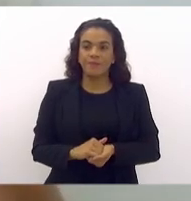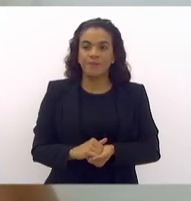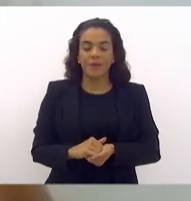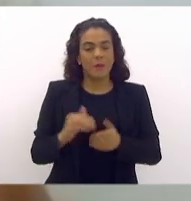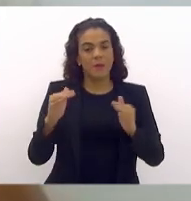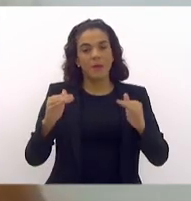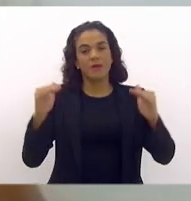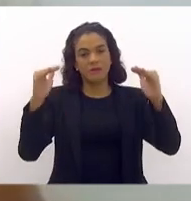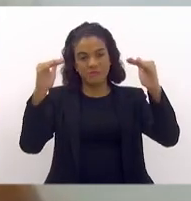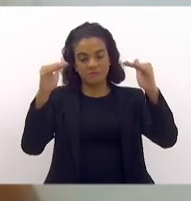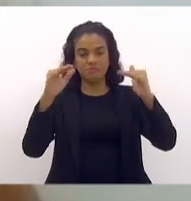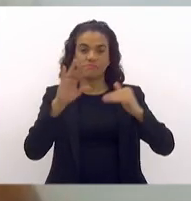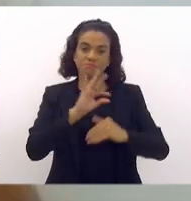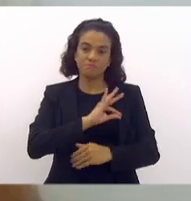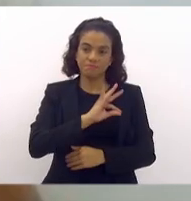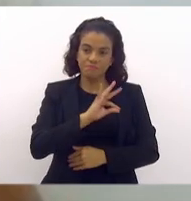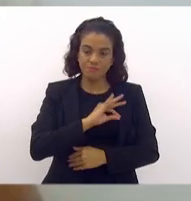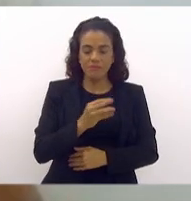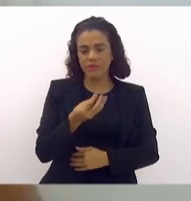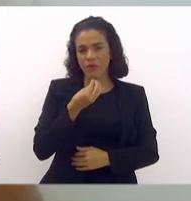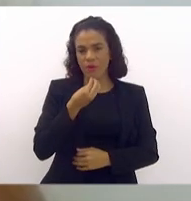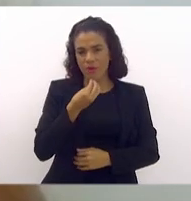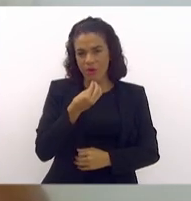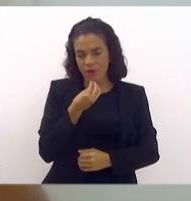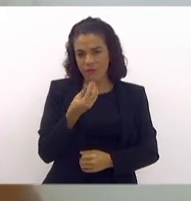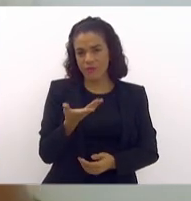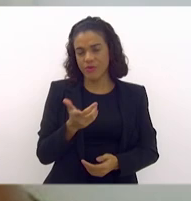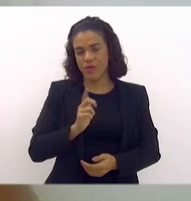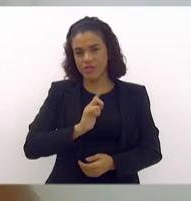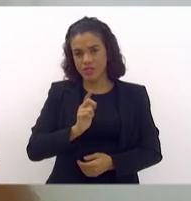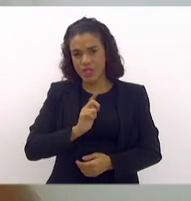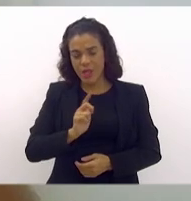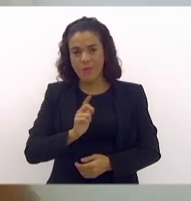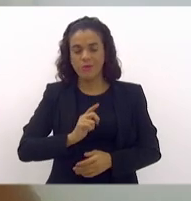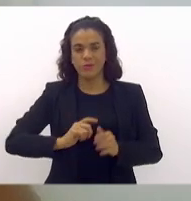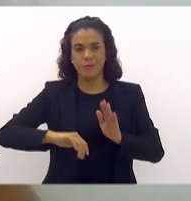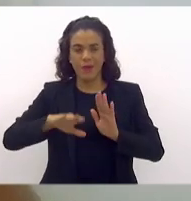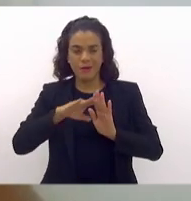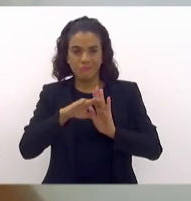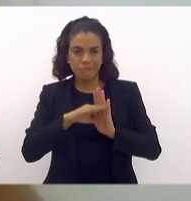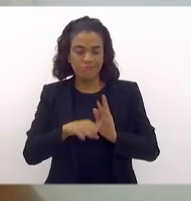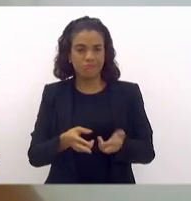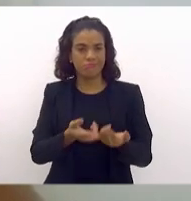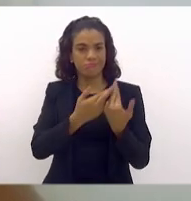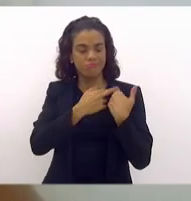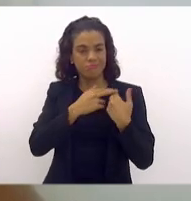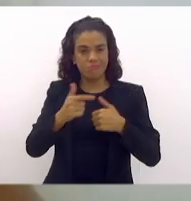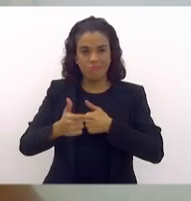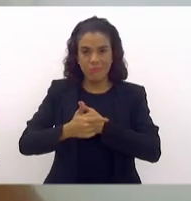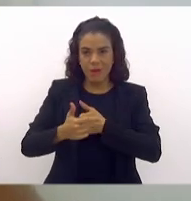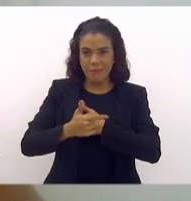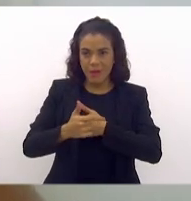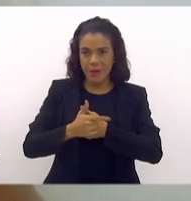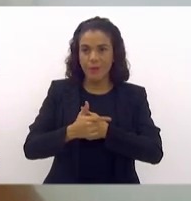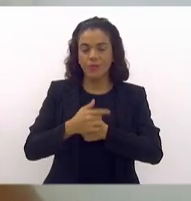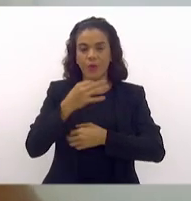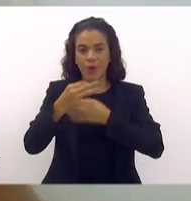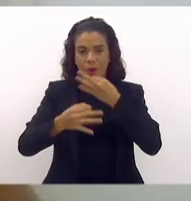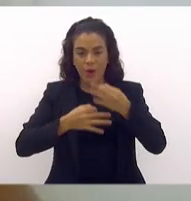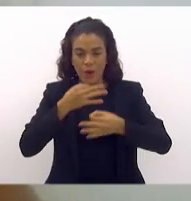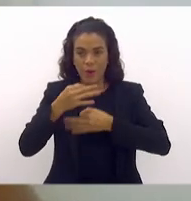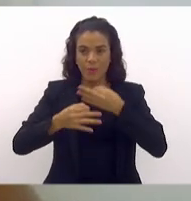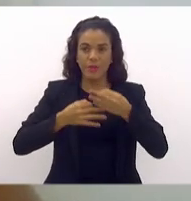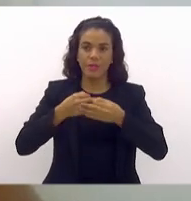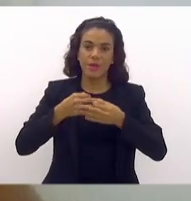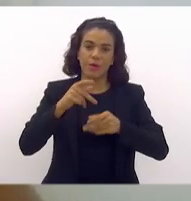pelas autoridades, né? Então, claro, a gente tem uma atribuição que é, e muitas vezes, inclusive, a opinião pública e o leigo